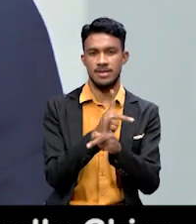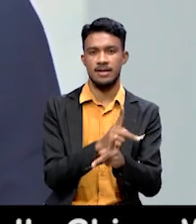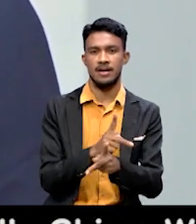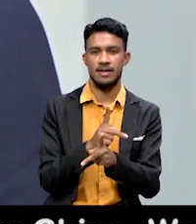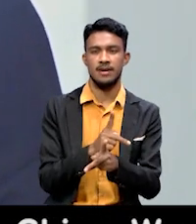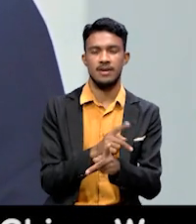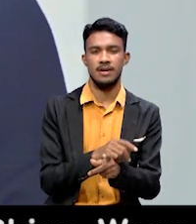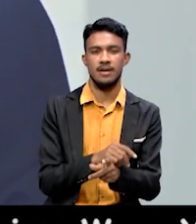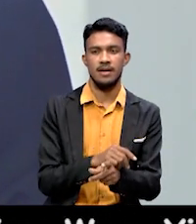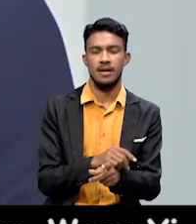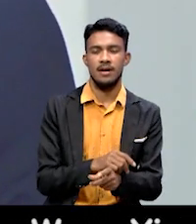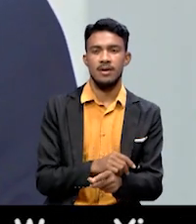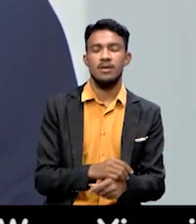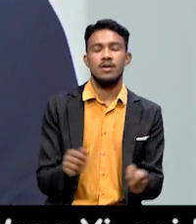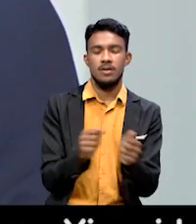a gestão do Estado em linha,